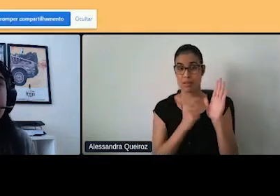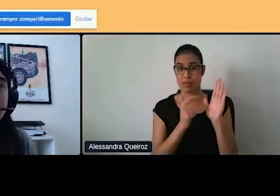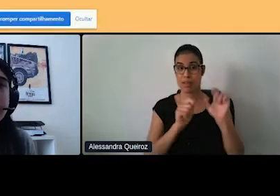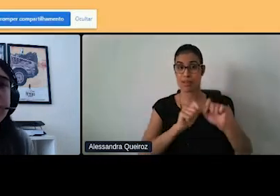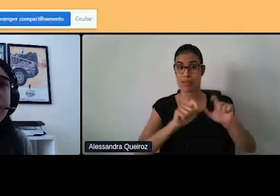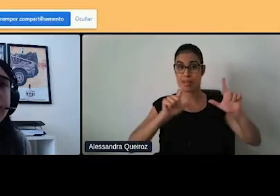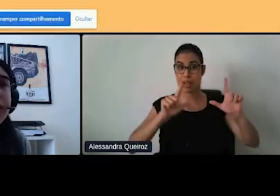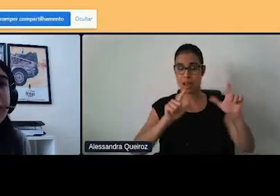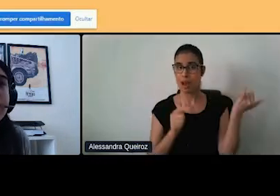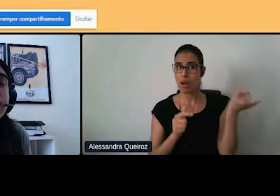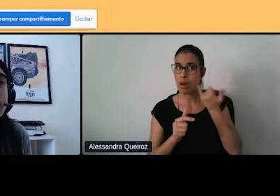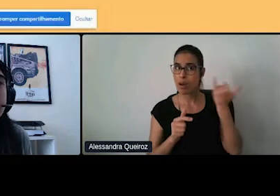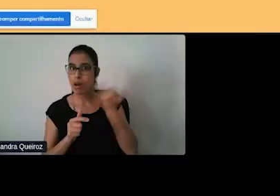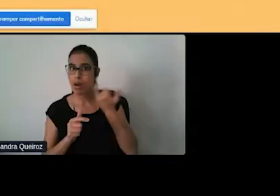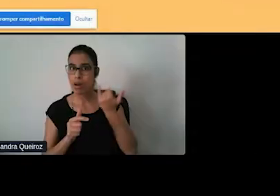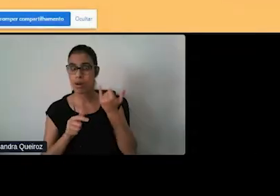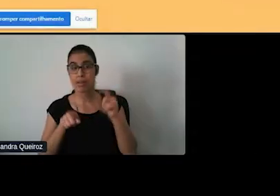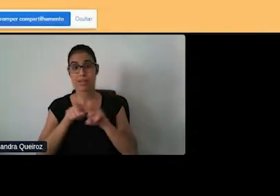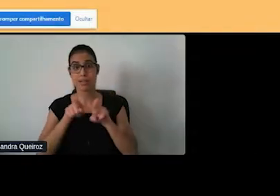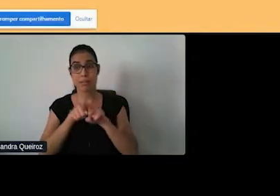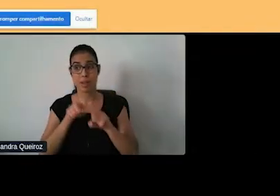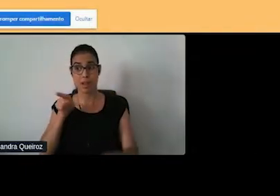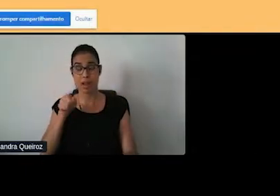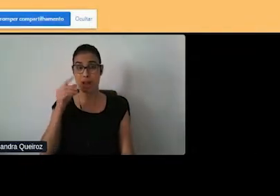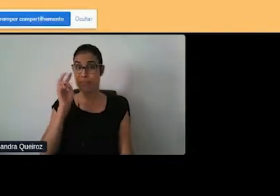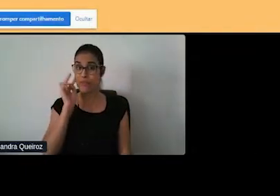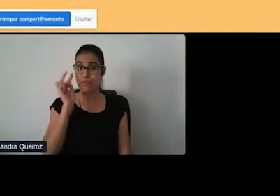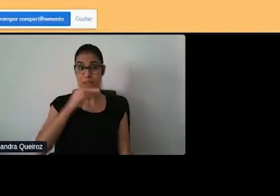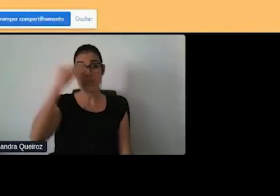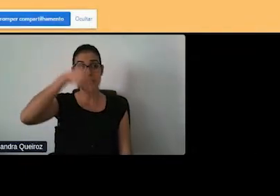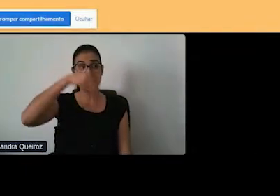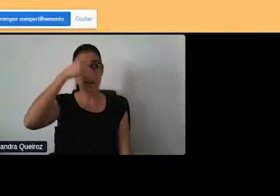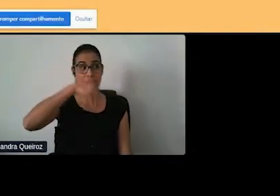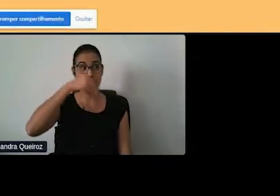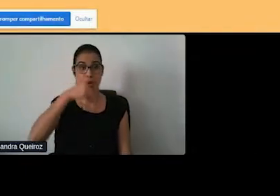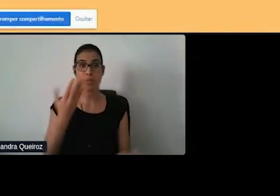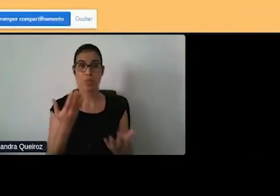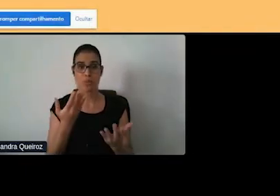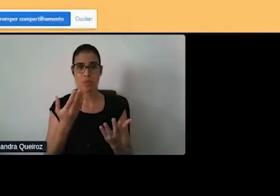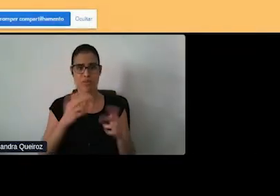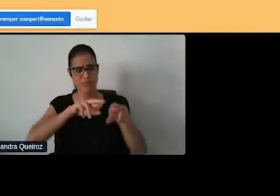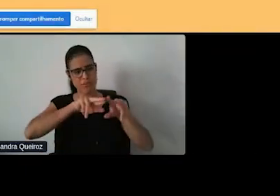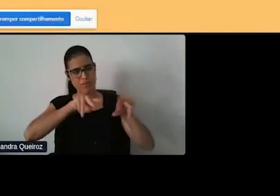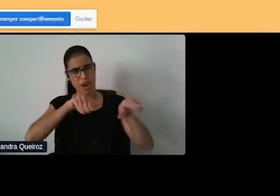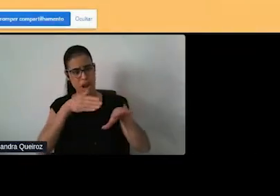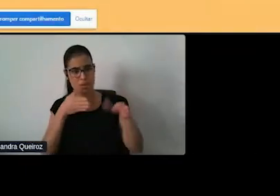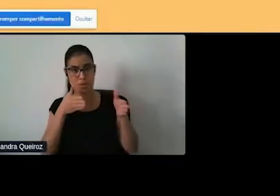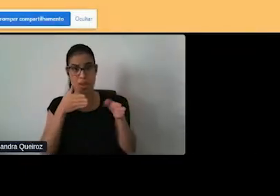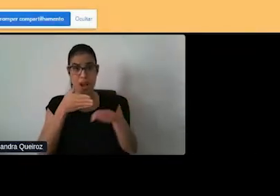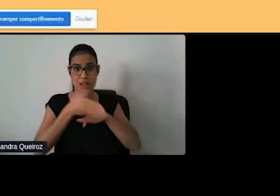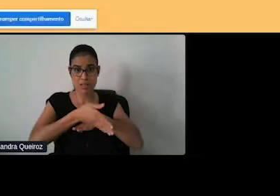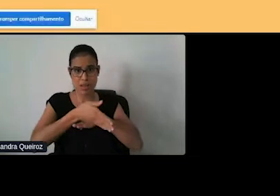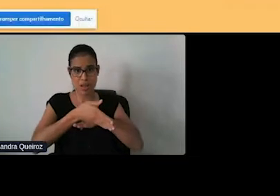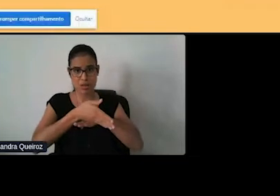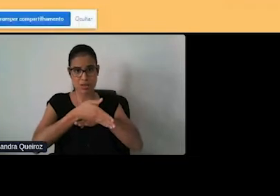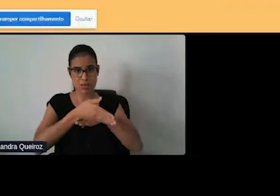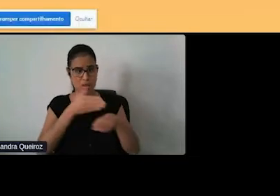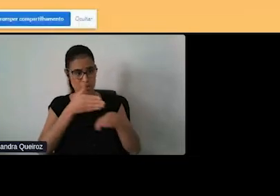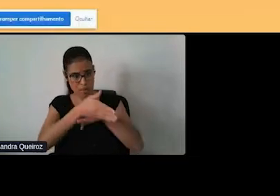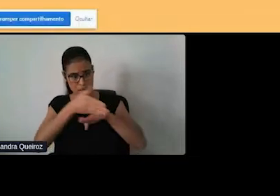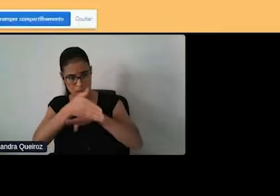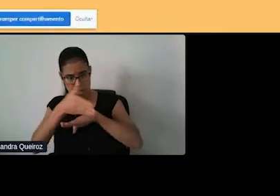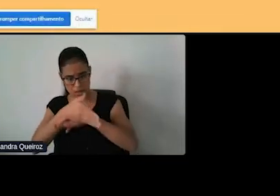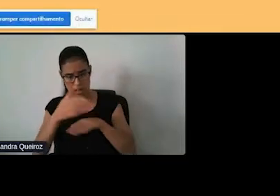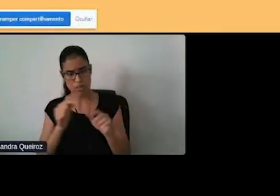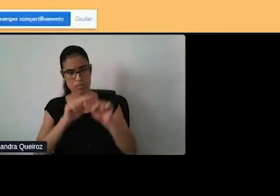casos, por exemplo, quem tem baixa visão. Será que essas ferramentas, né, essas 2 ferramentas, elas